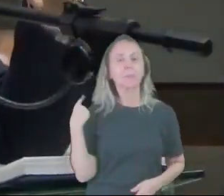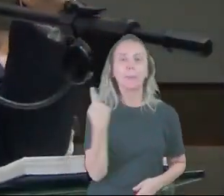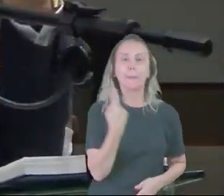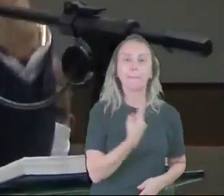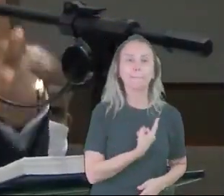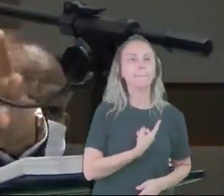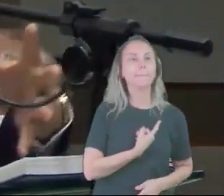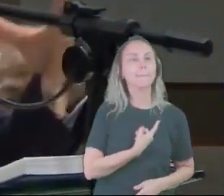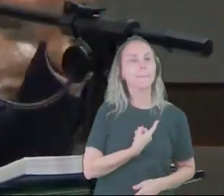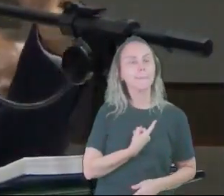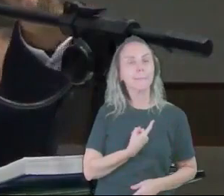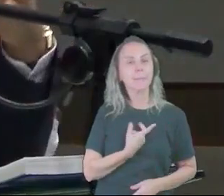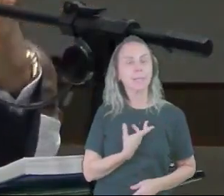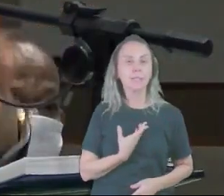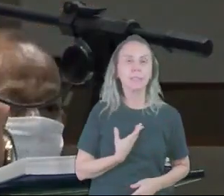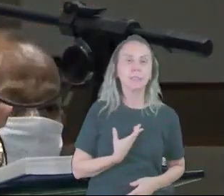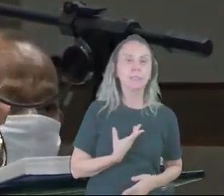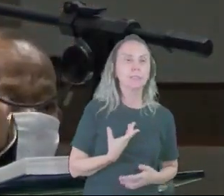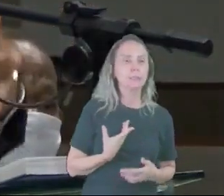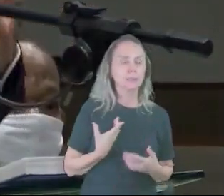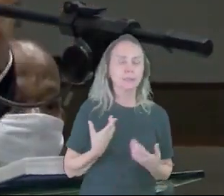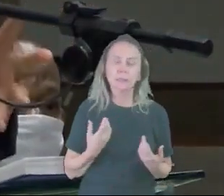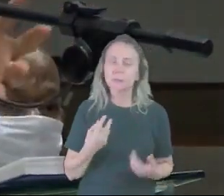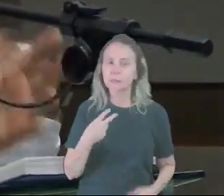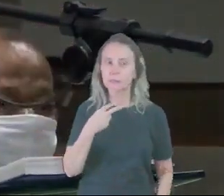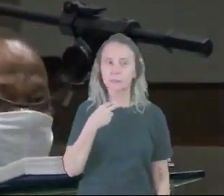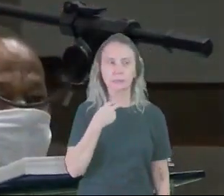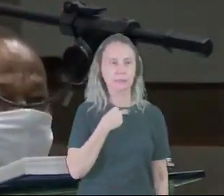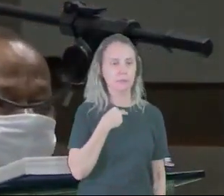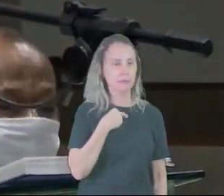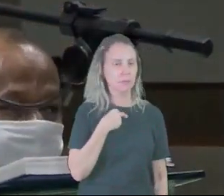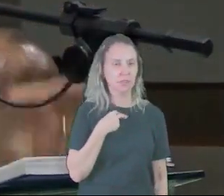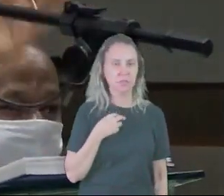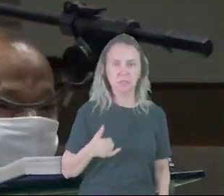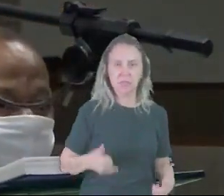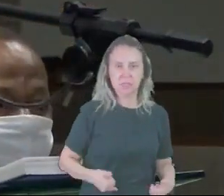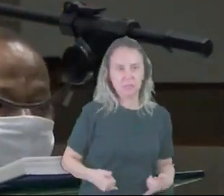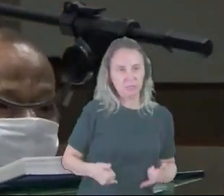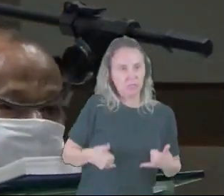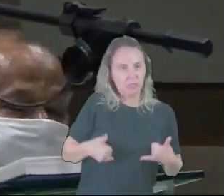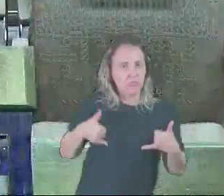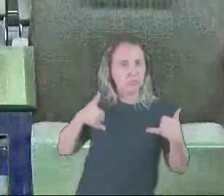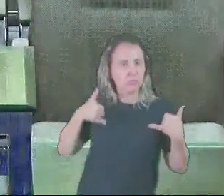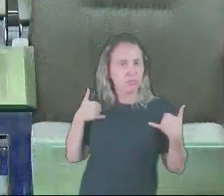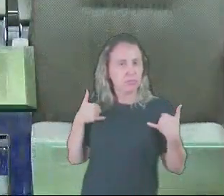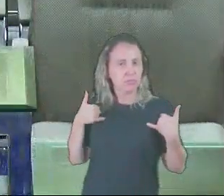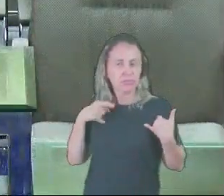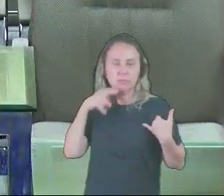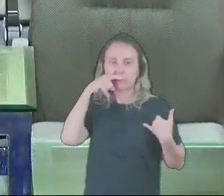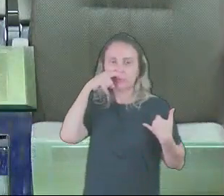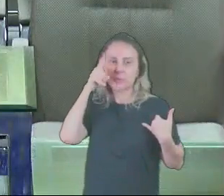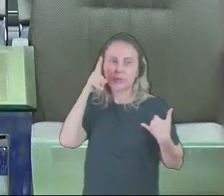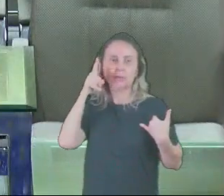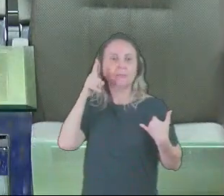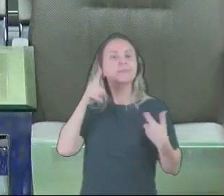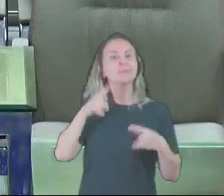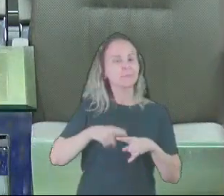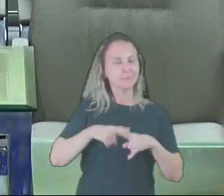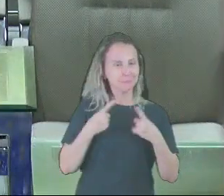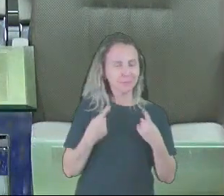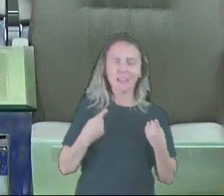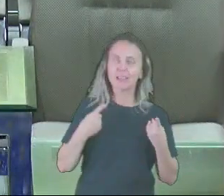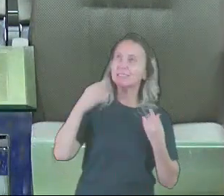entramos no mesmo barco de sermos insolentes e arrogantes mas louvamos a Deus que nós